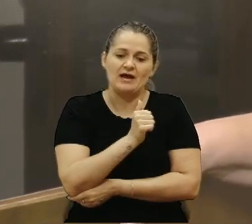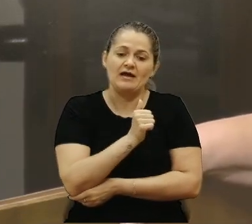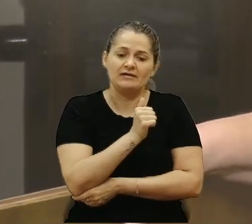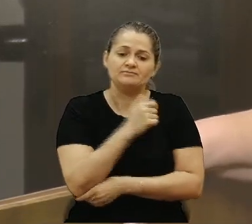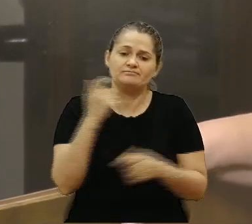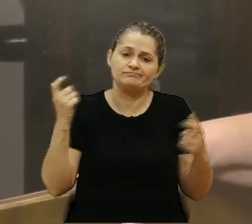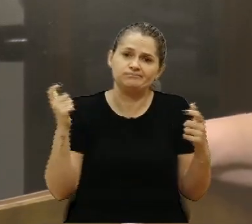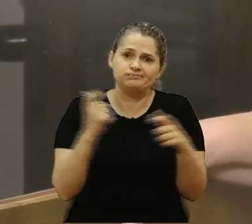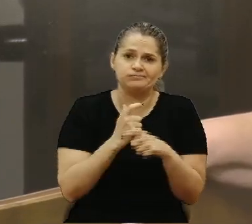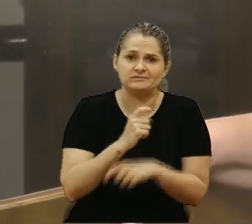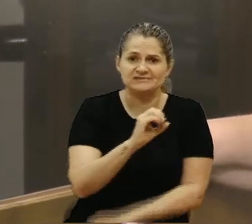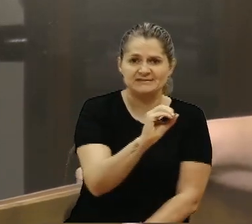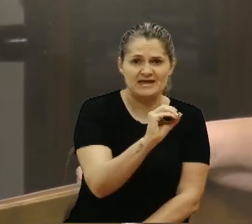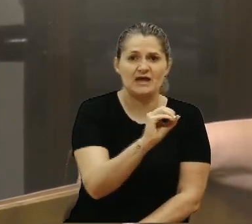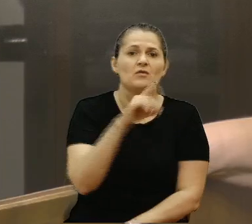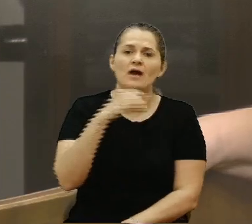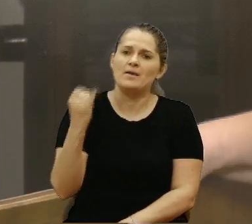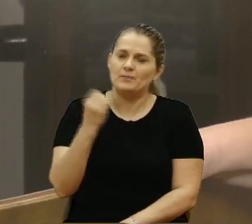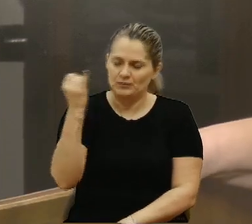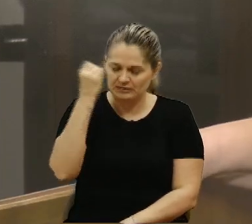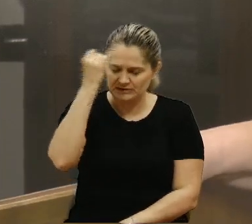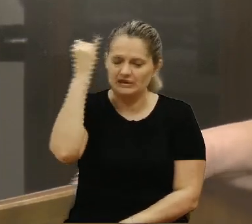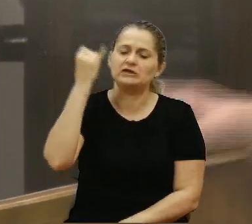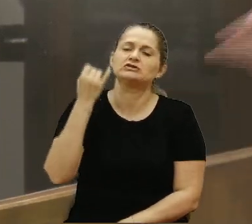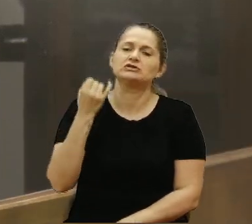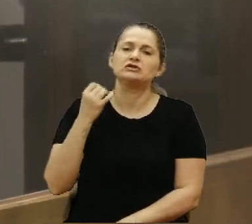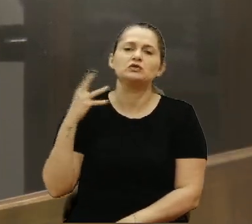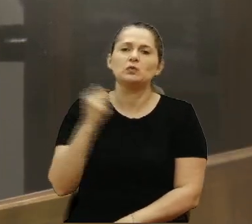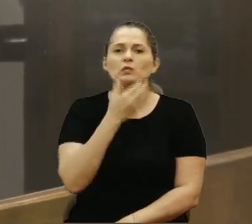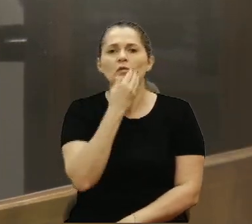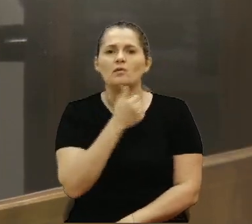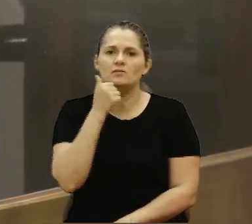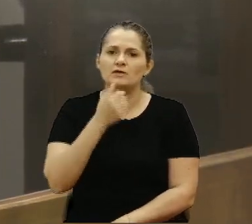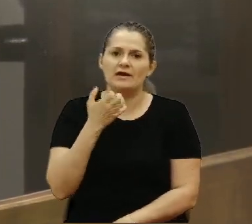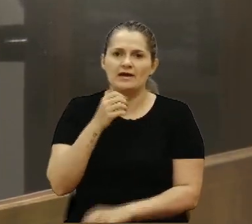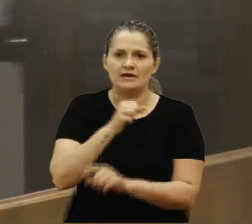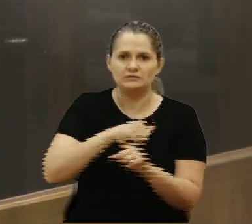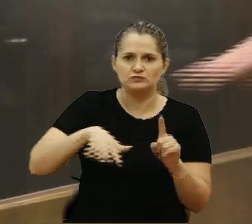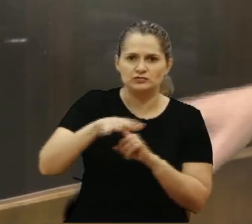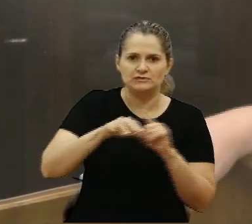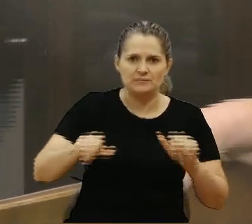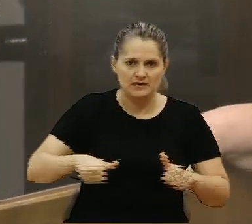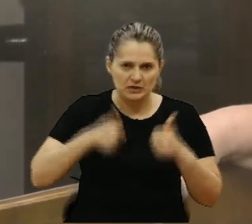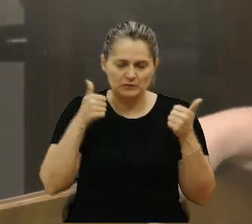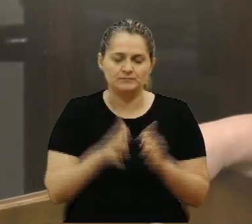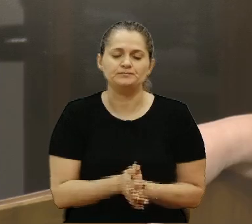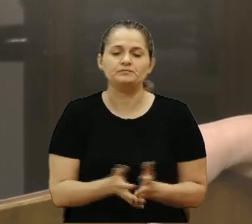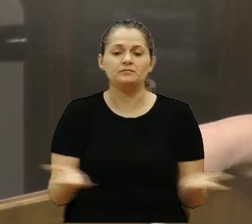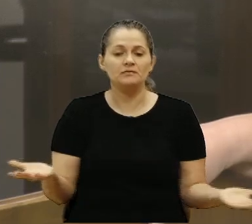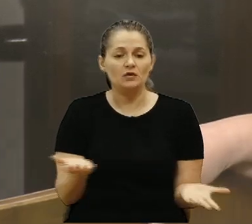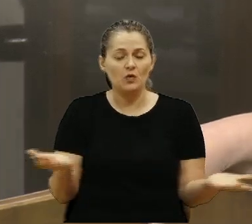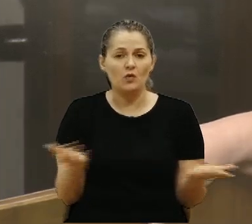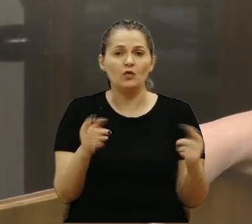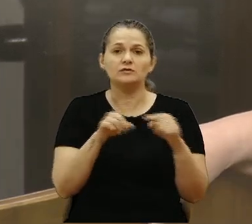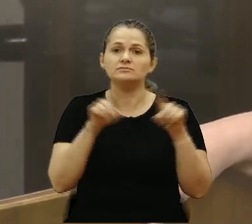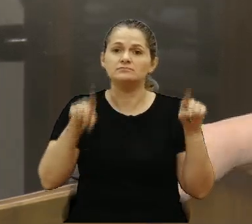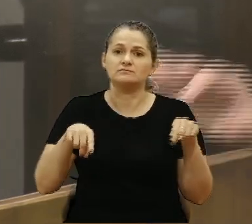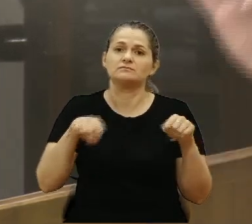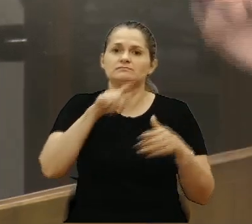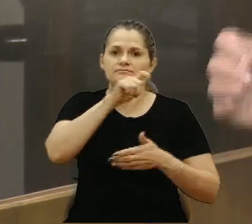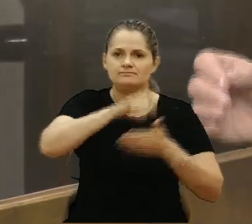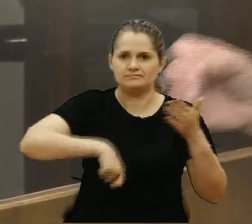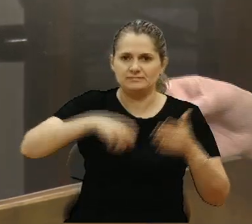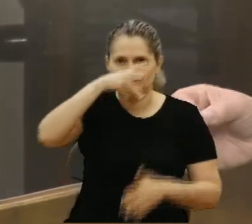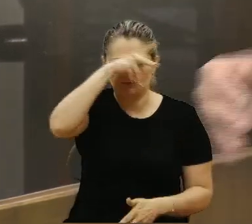e mulheres que querem uma sociedade melhor. Mas nós, servidores, estamos aqui hoje para falar um pouco da nossa campanha salarial. Eu vou